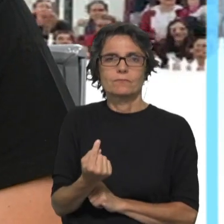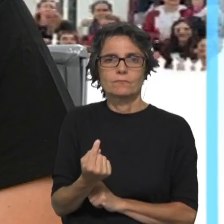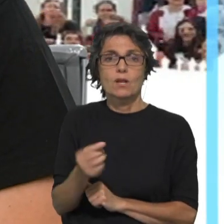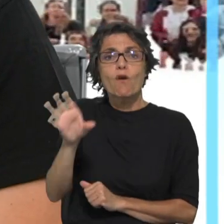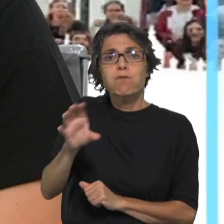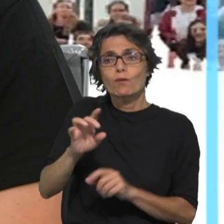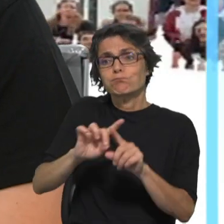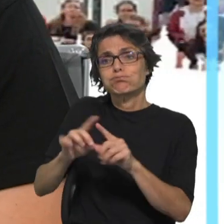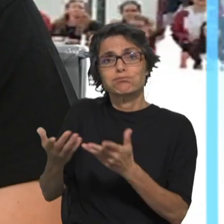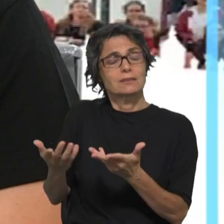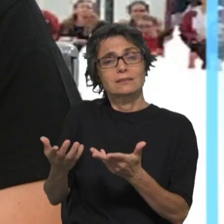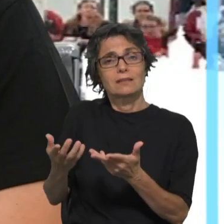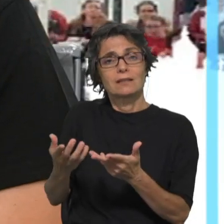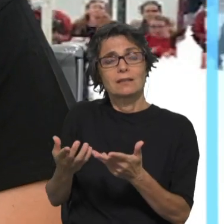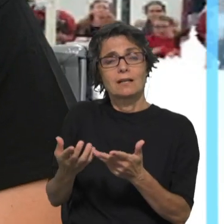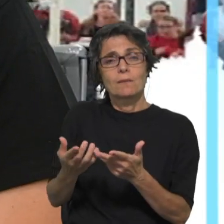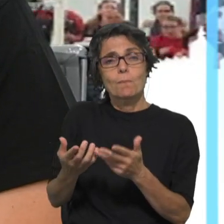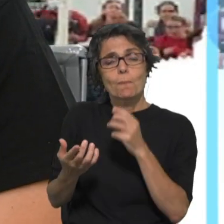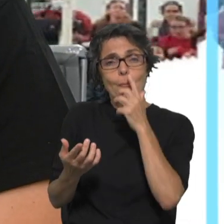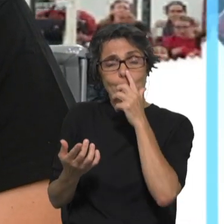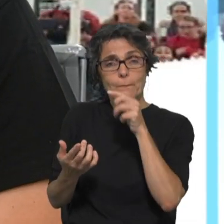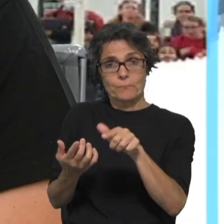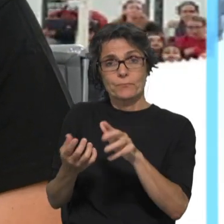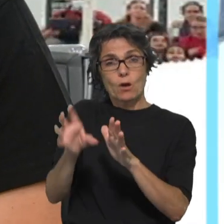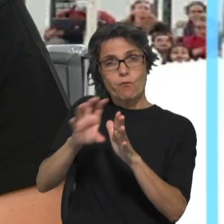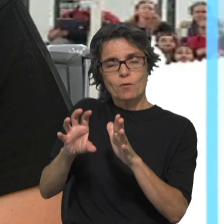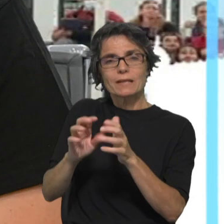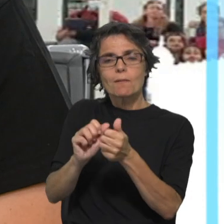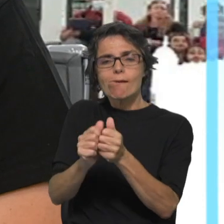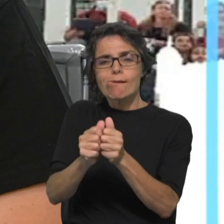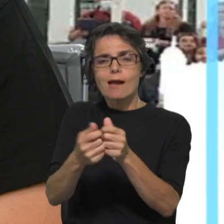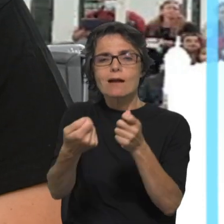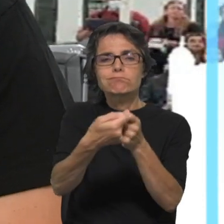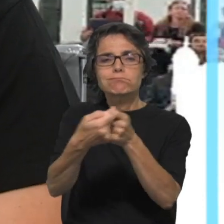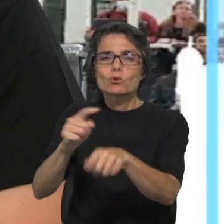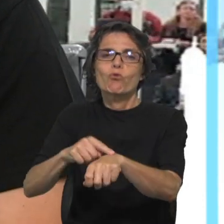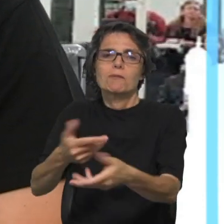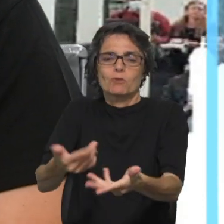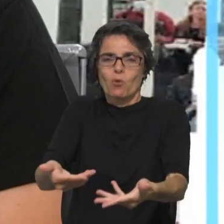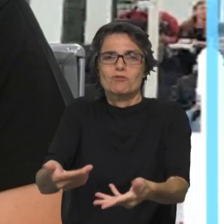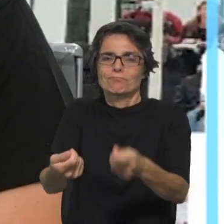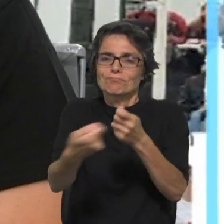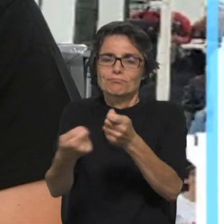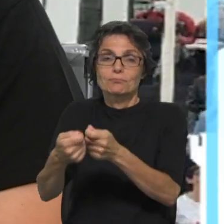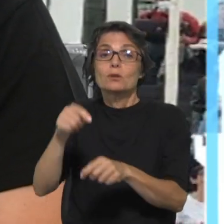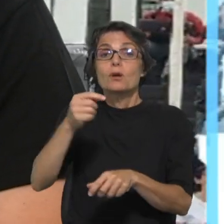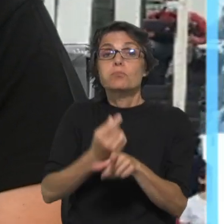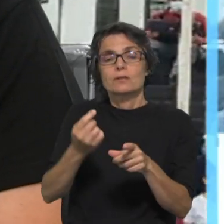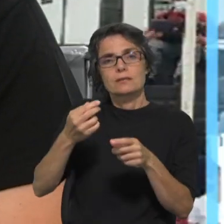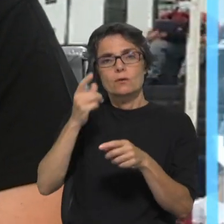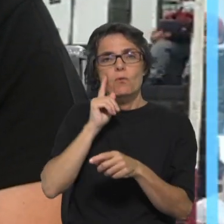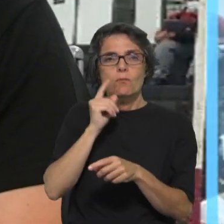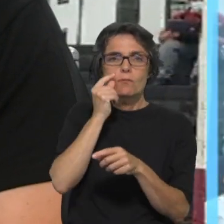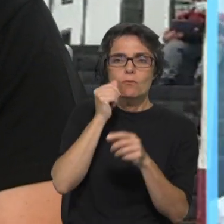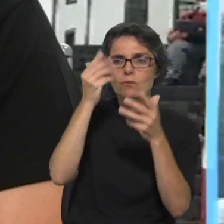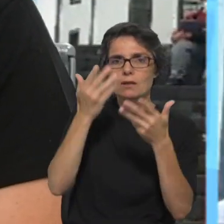são isso mesmo, são formas que devem ser adaptadas de acordo com os tempos. Por isso, ser homens e mulheres de esperança, ser